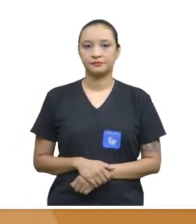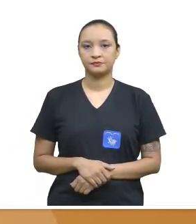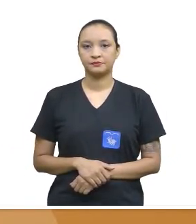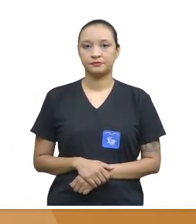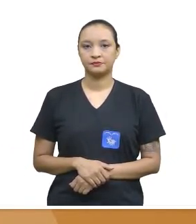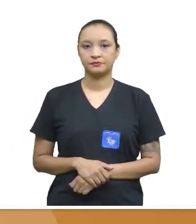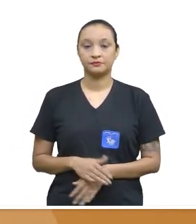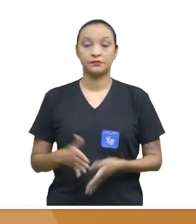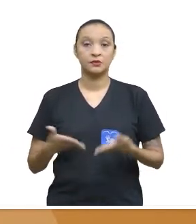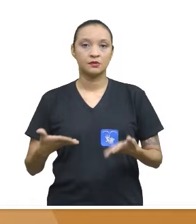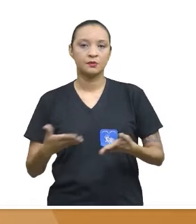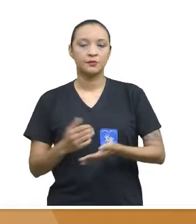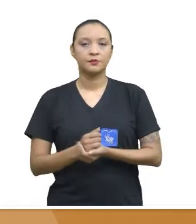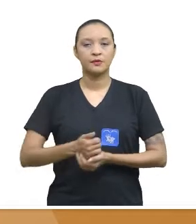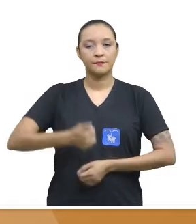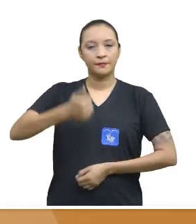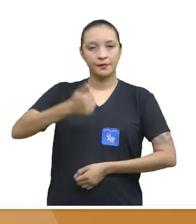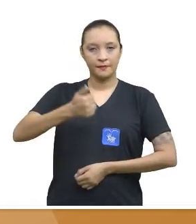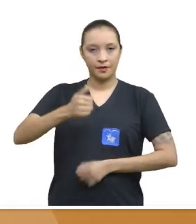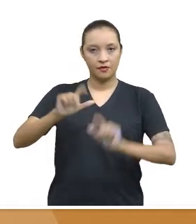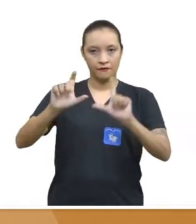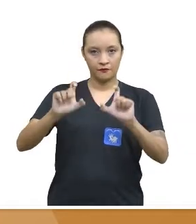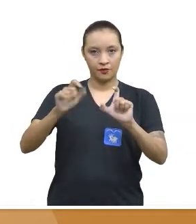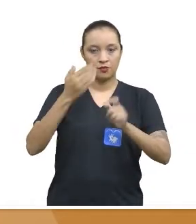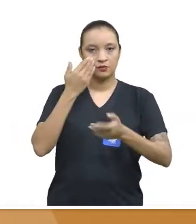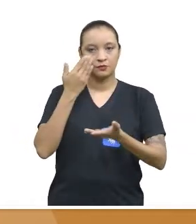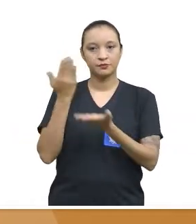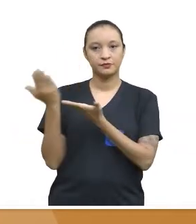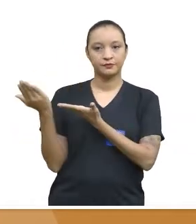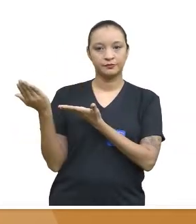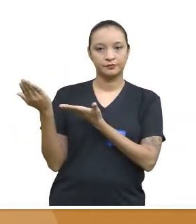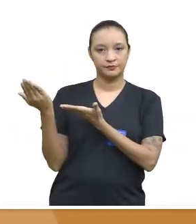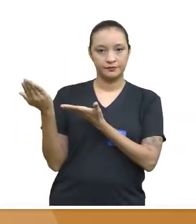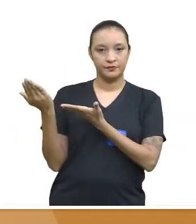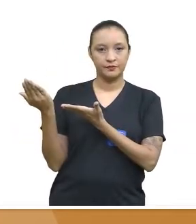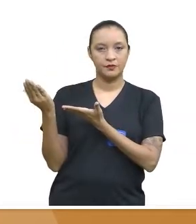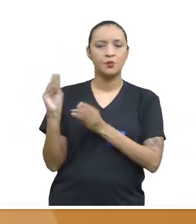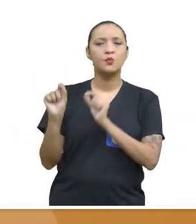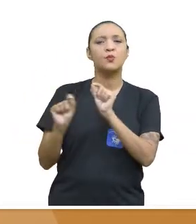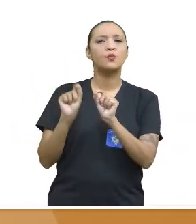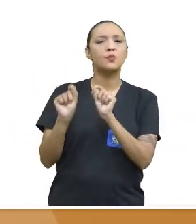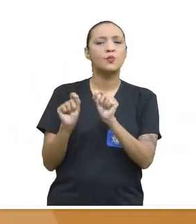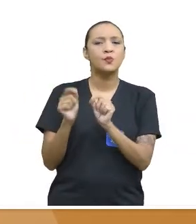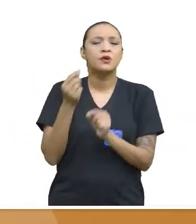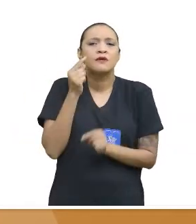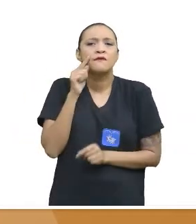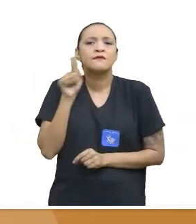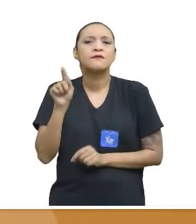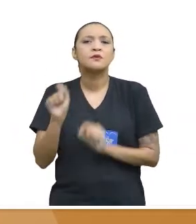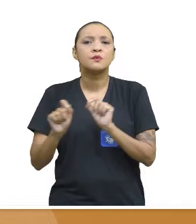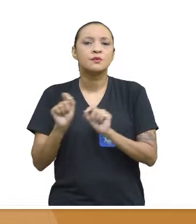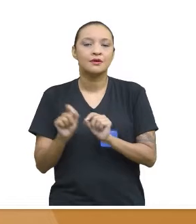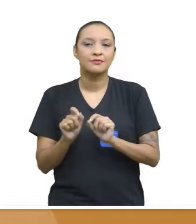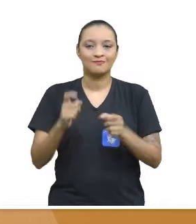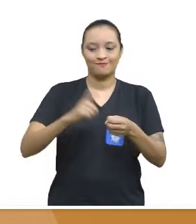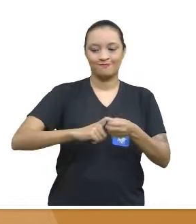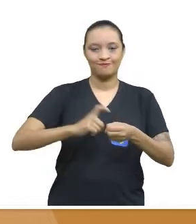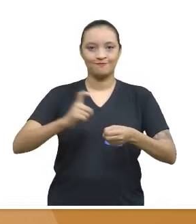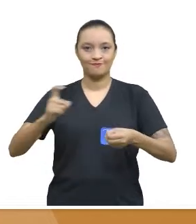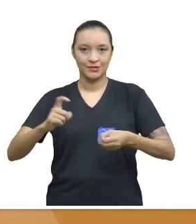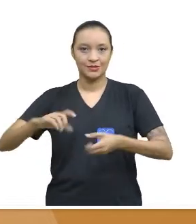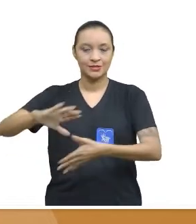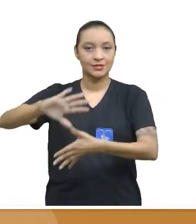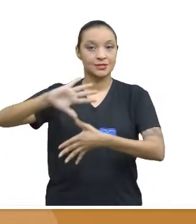A nossa primeira imagem aqui, a gente vê independência da América Espanhola. Então, nós